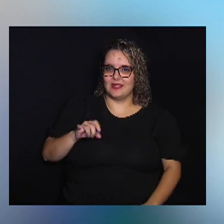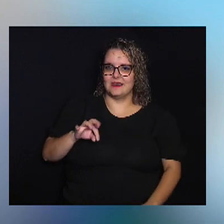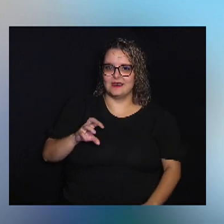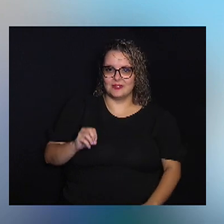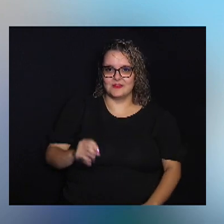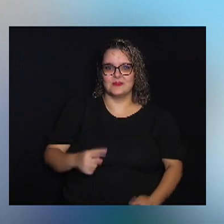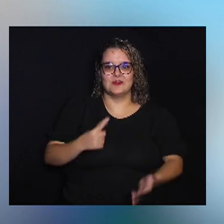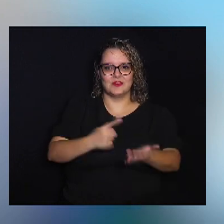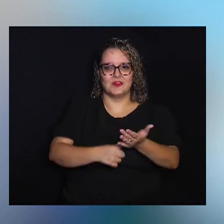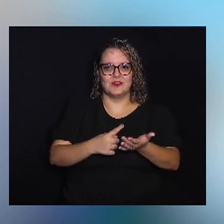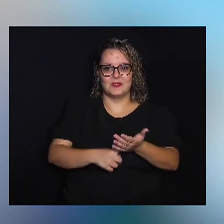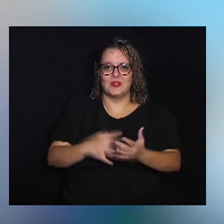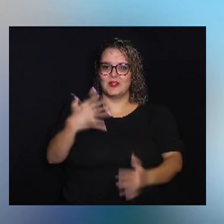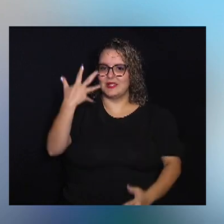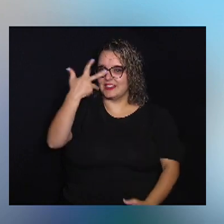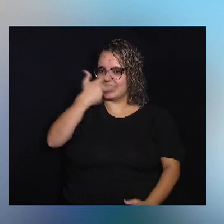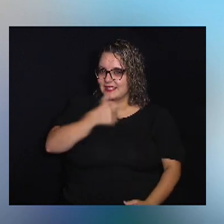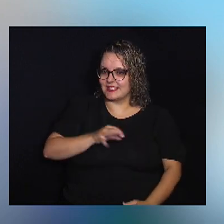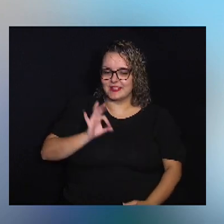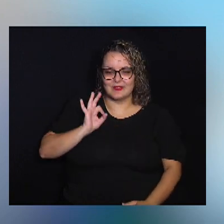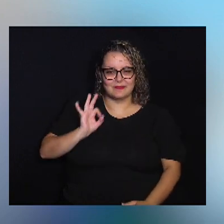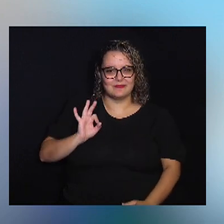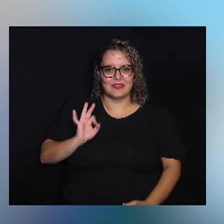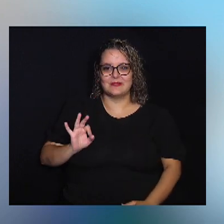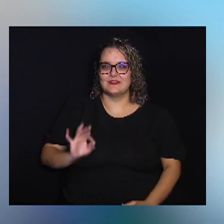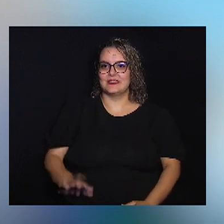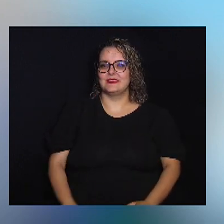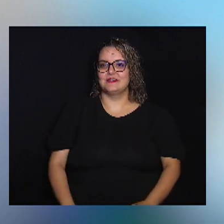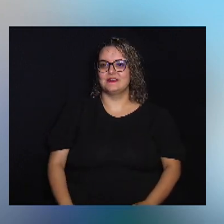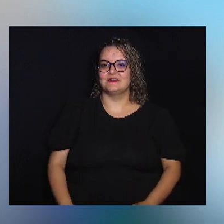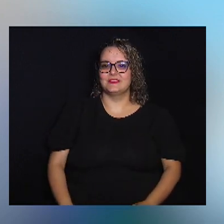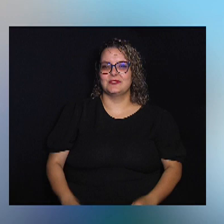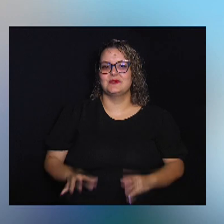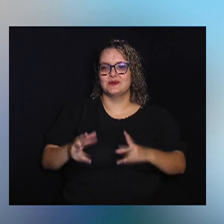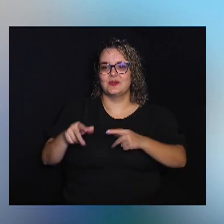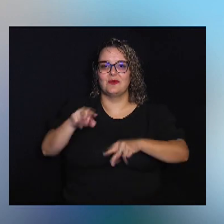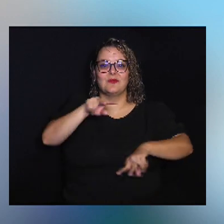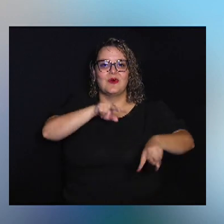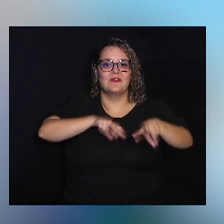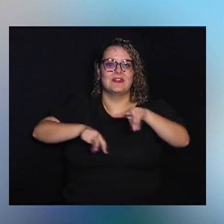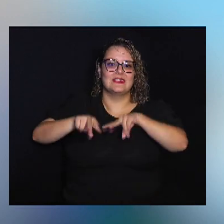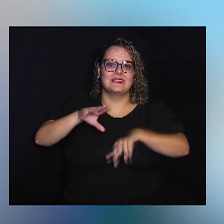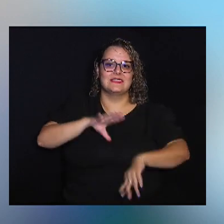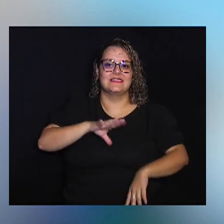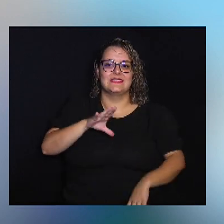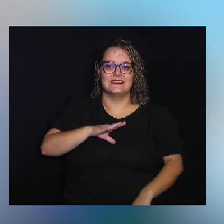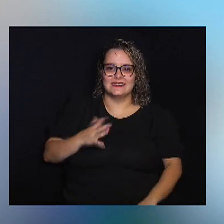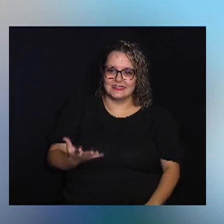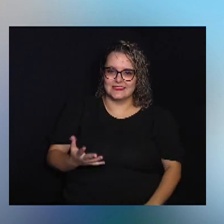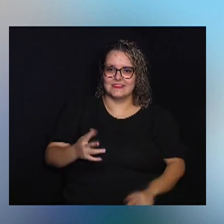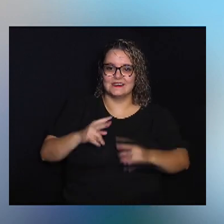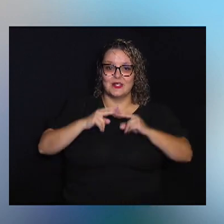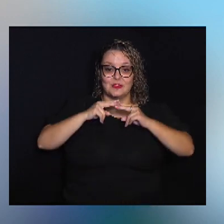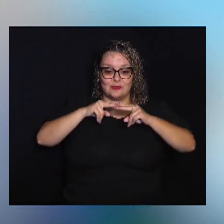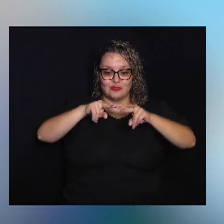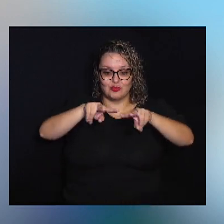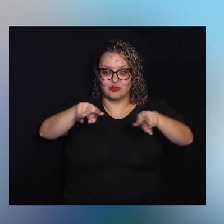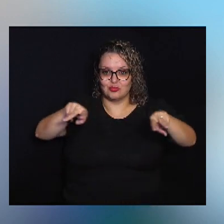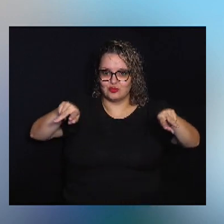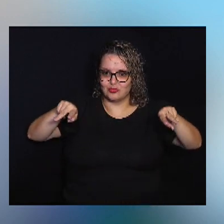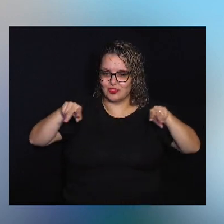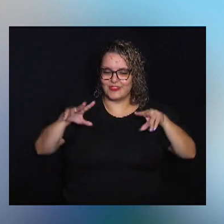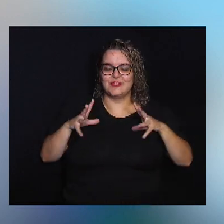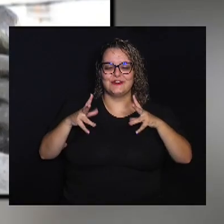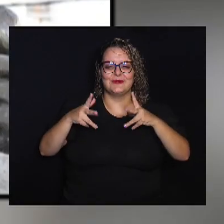agendados, olha que lindo lá, a gente tem ali toda uma visão da cidade, uma visão panorâmica.